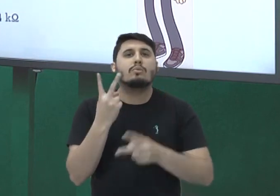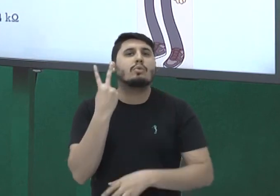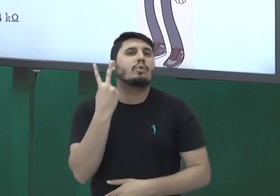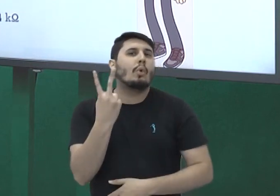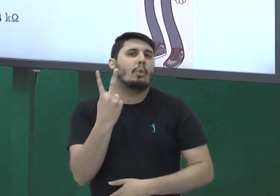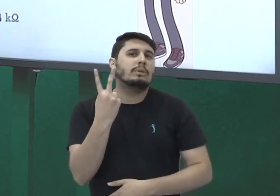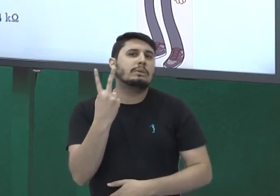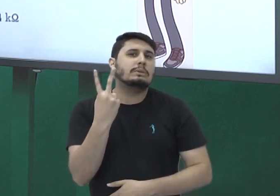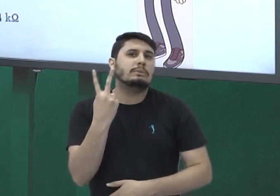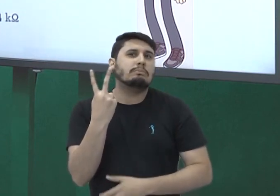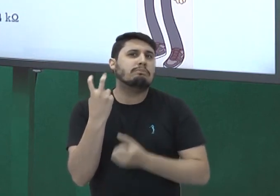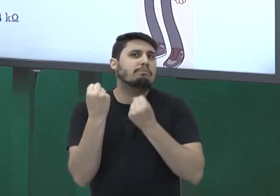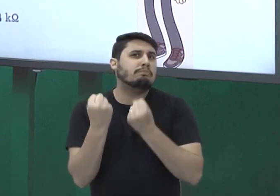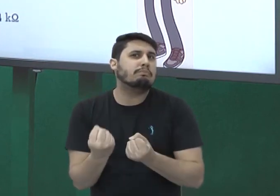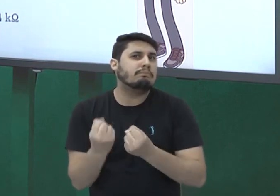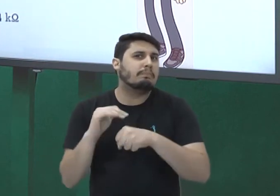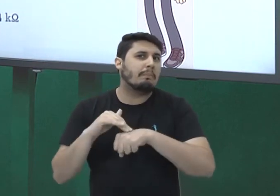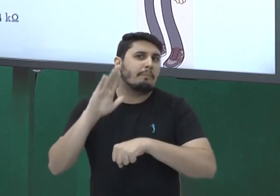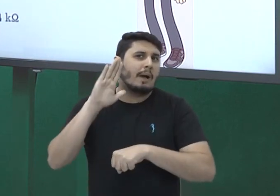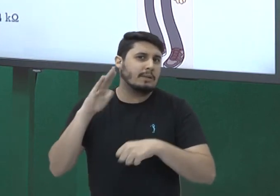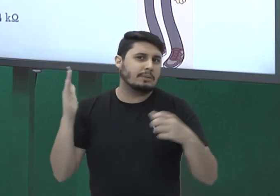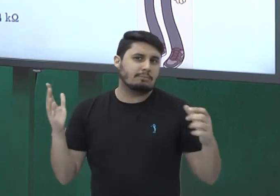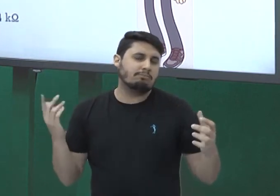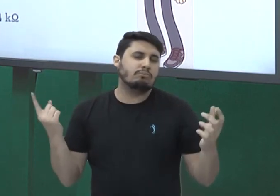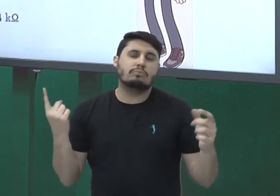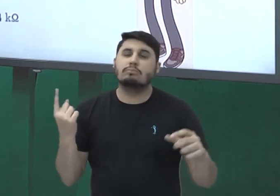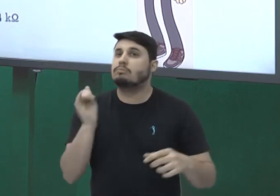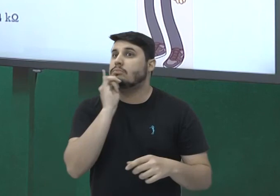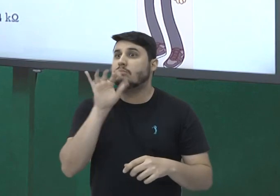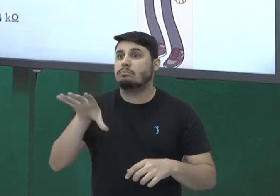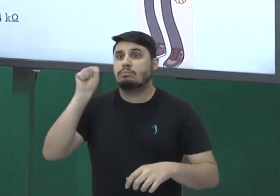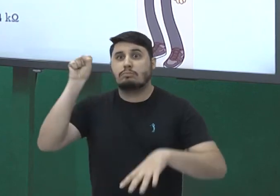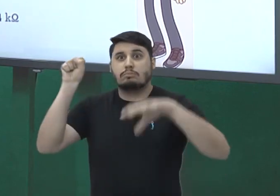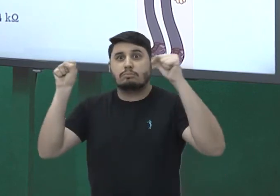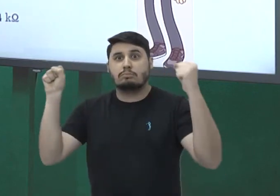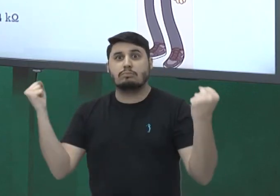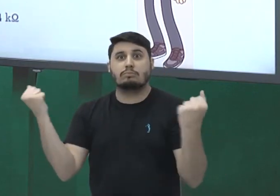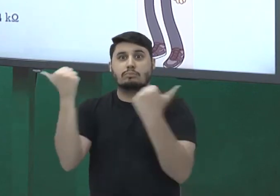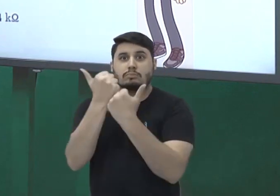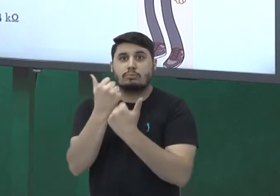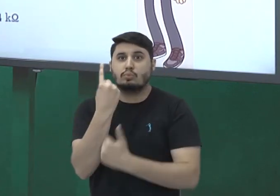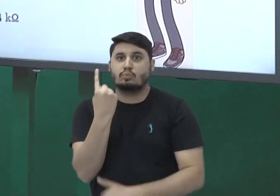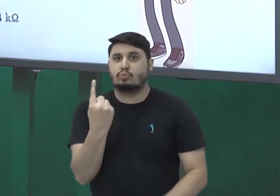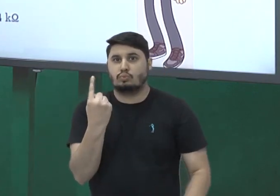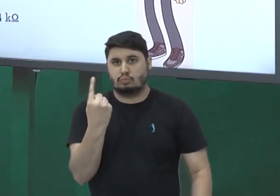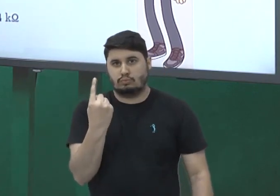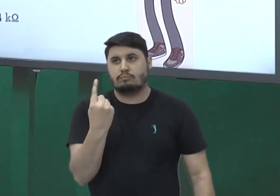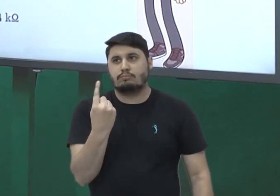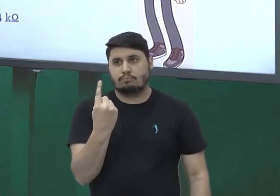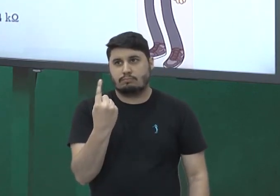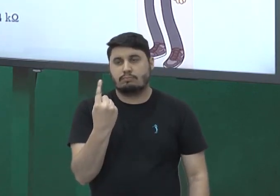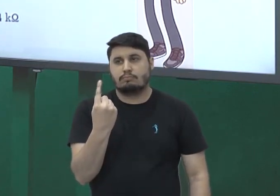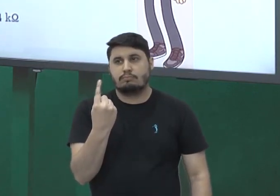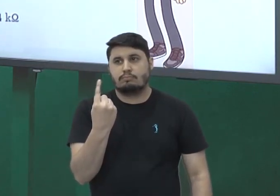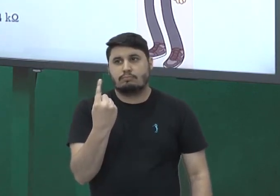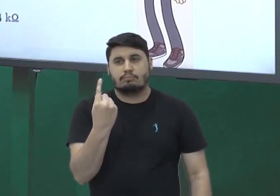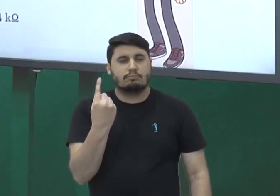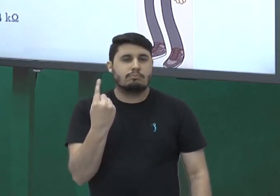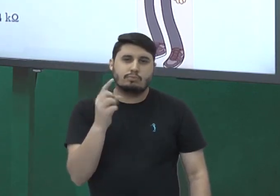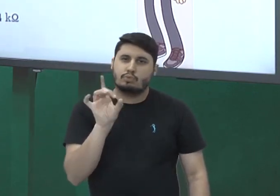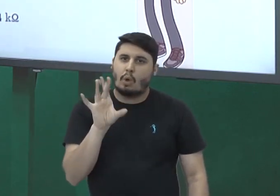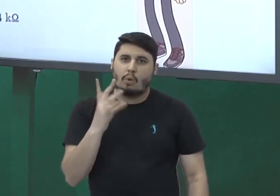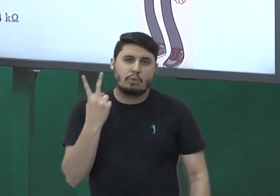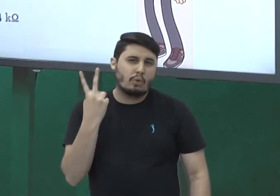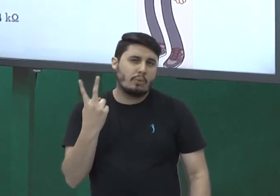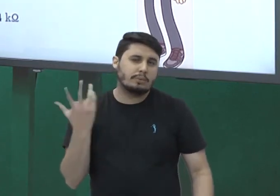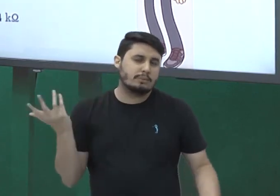que o meu circuito vai ficar agora, certo? Eu tirei aqueles 2 de 4 e substituí por um de 2. Agora percebam que